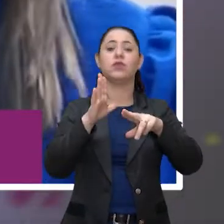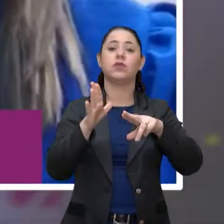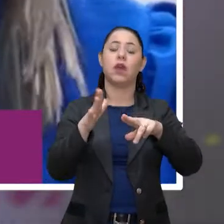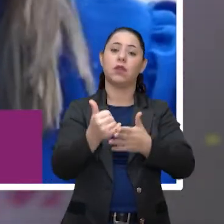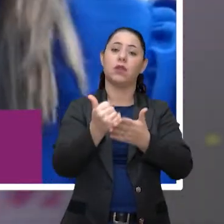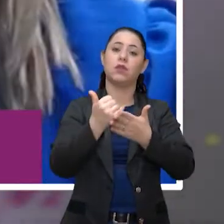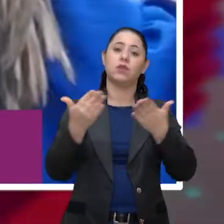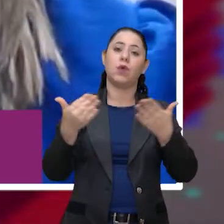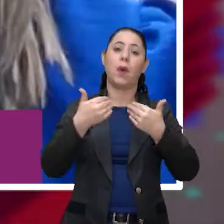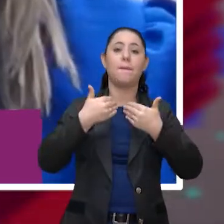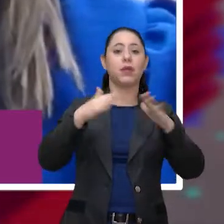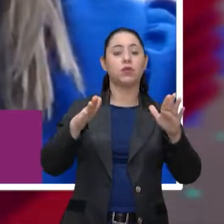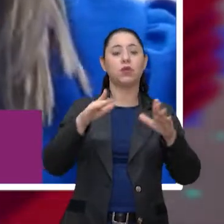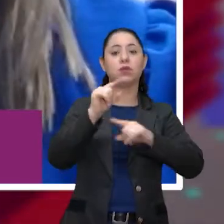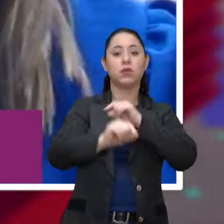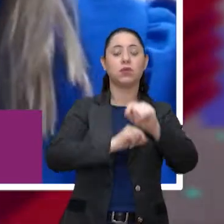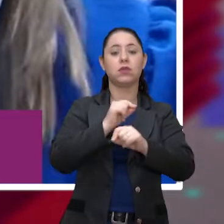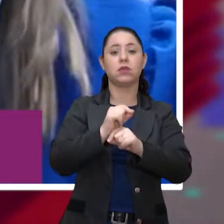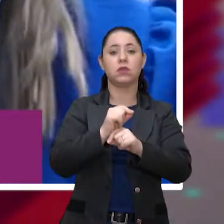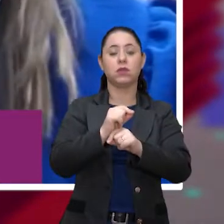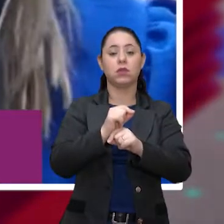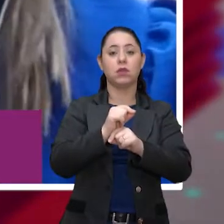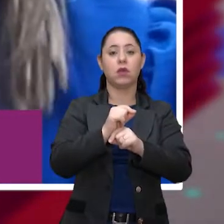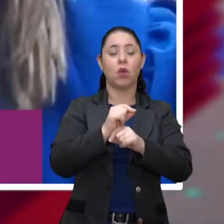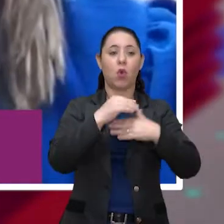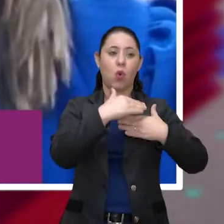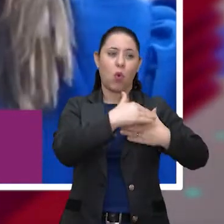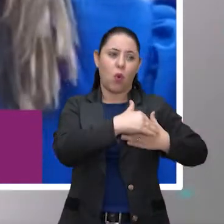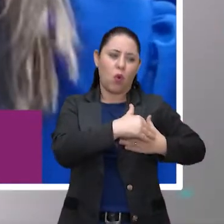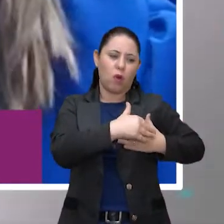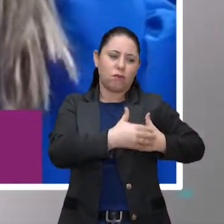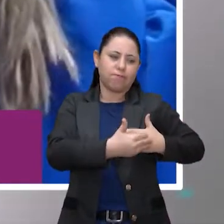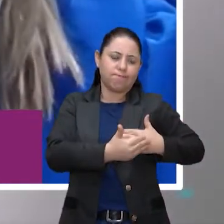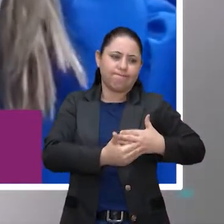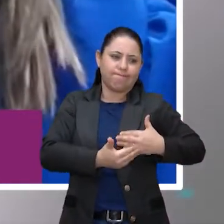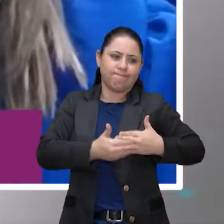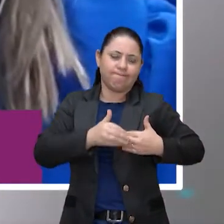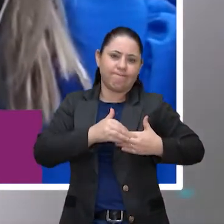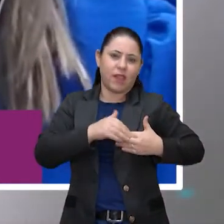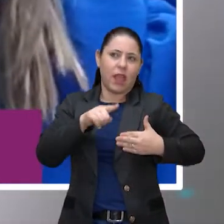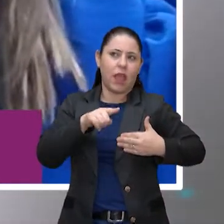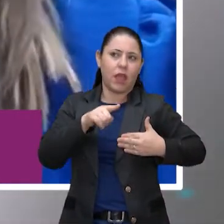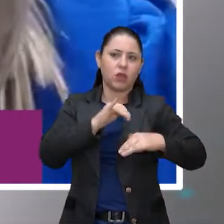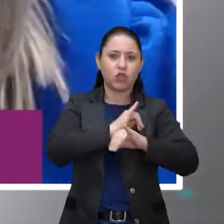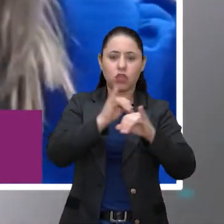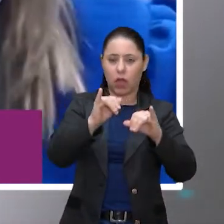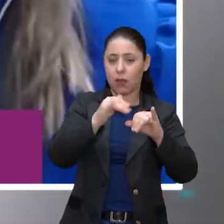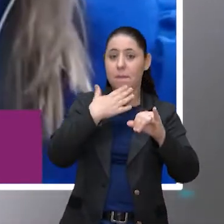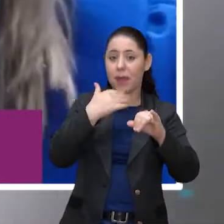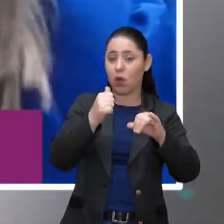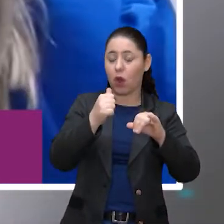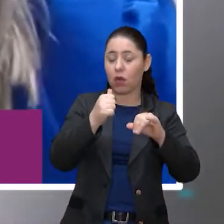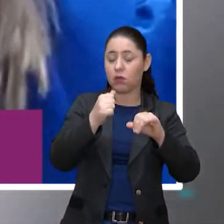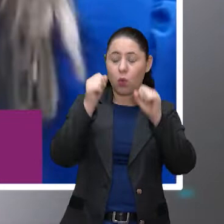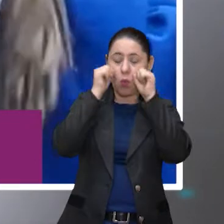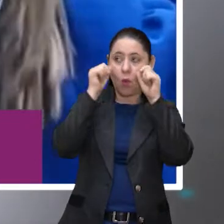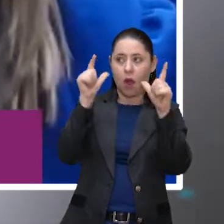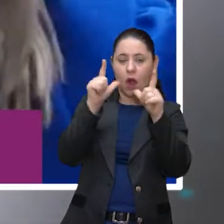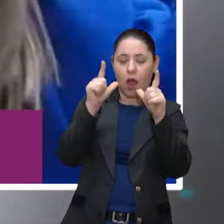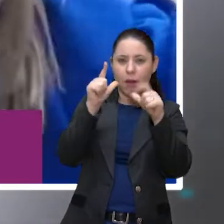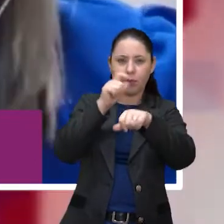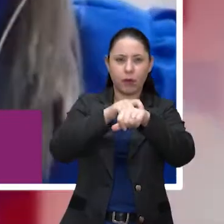já trago para essa abertura do programa, se o autoexame é o mais indicado ainda em caso de suspeita,